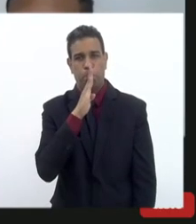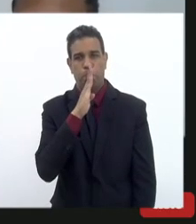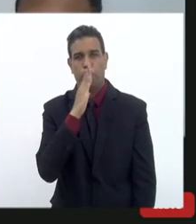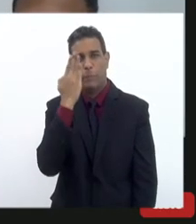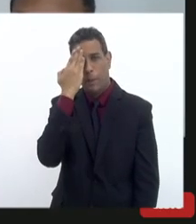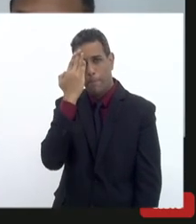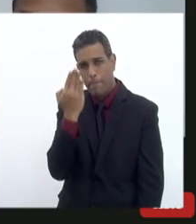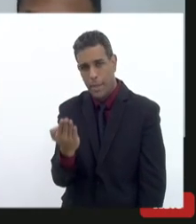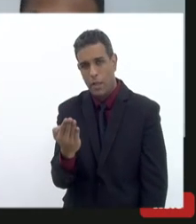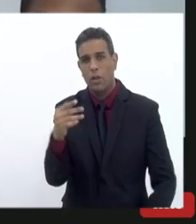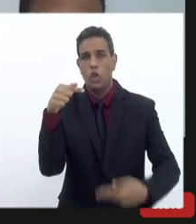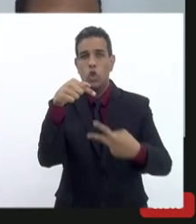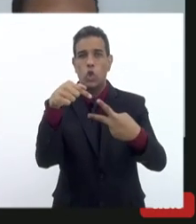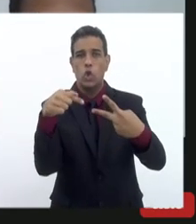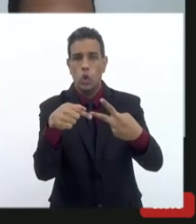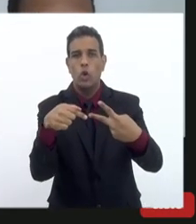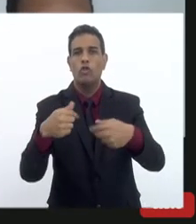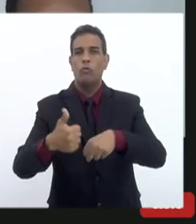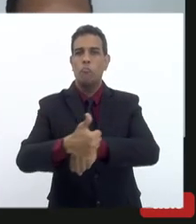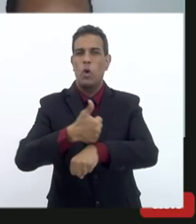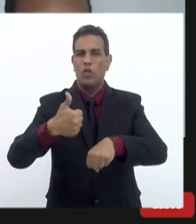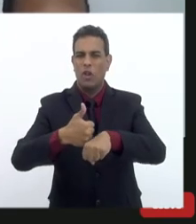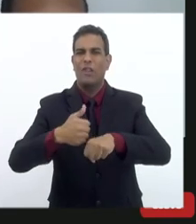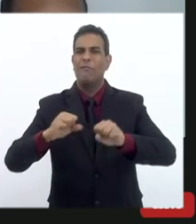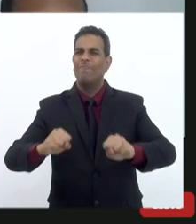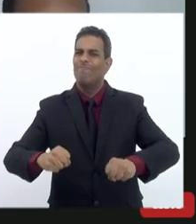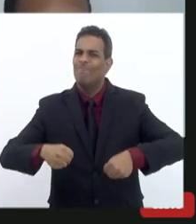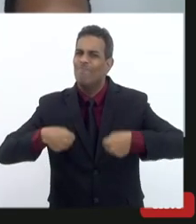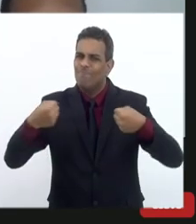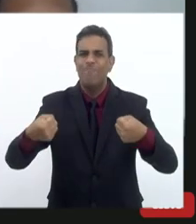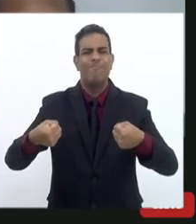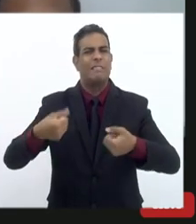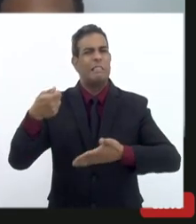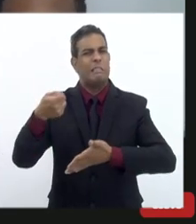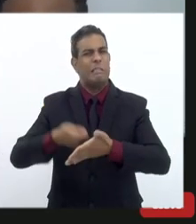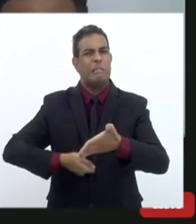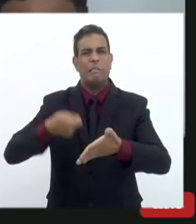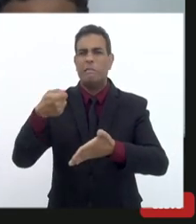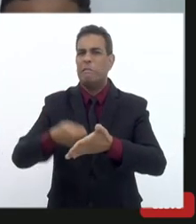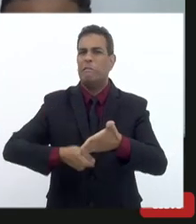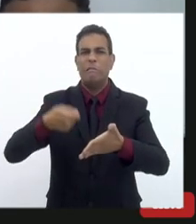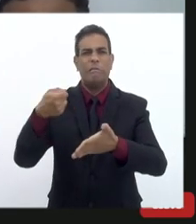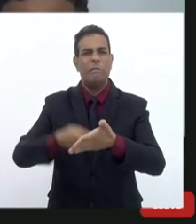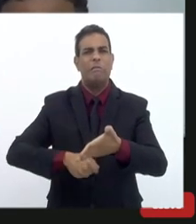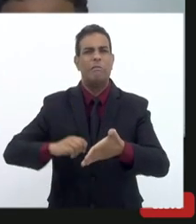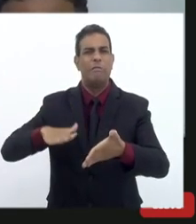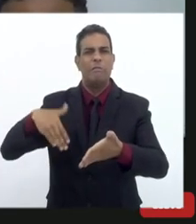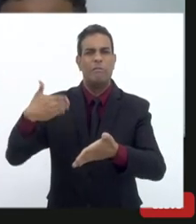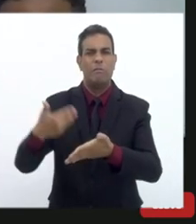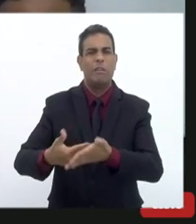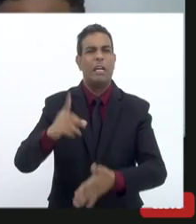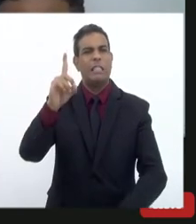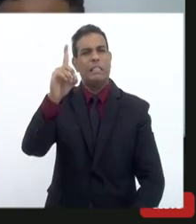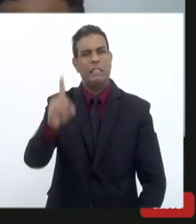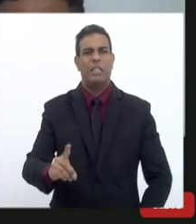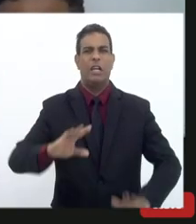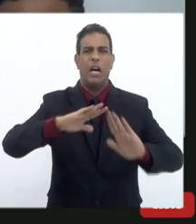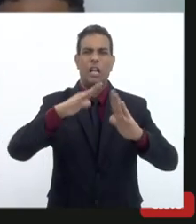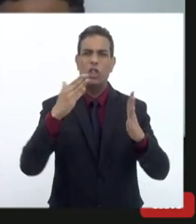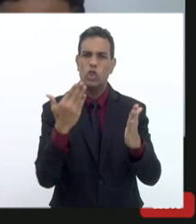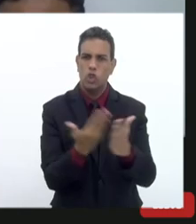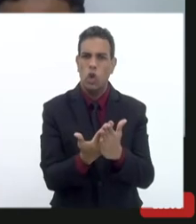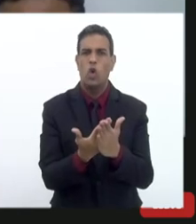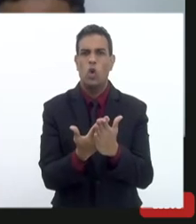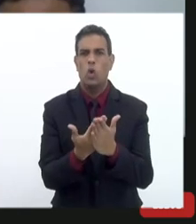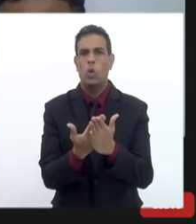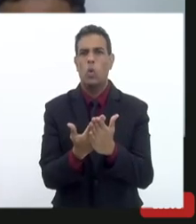a esses dois lutadores que incansavelmente defenderam a escola pública e